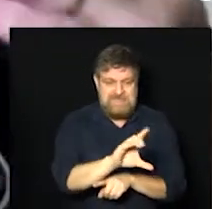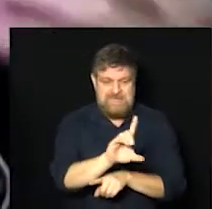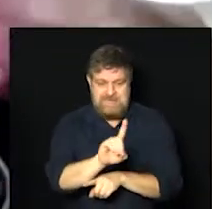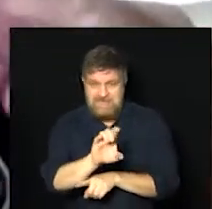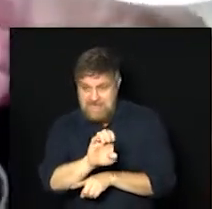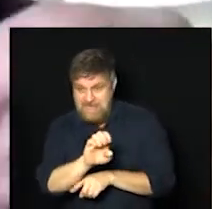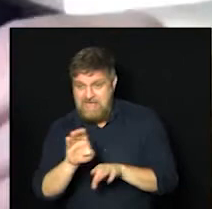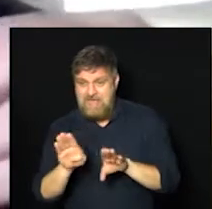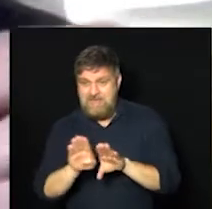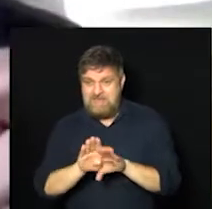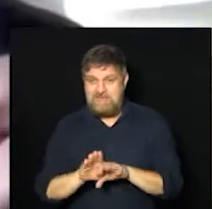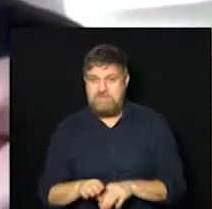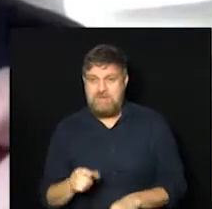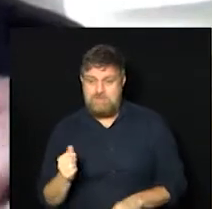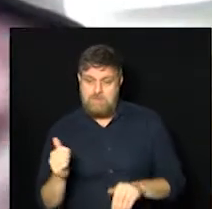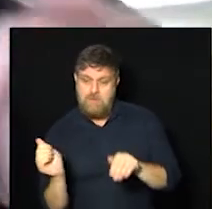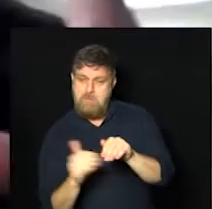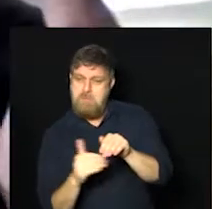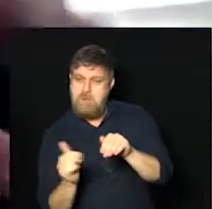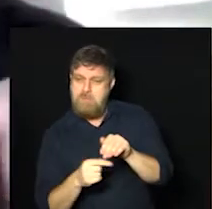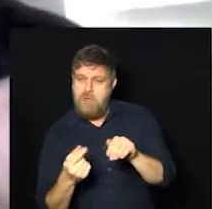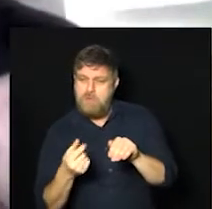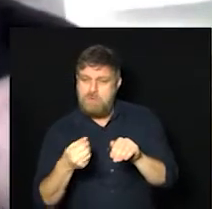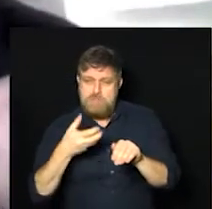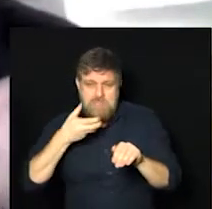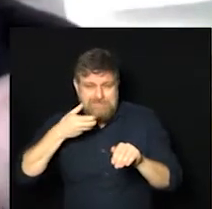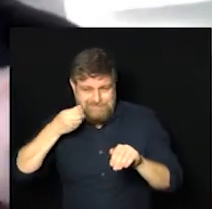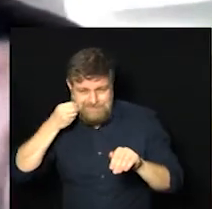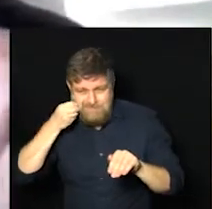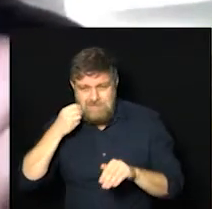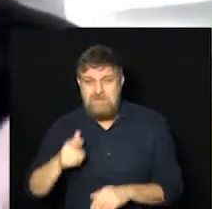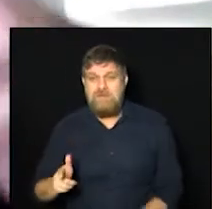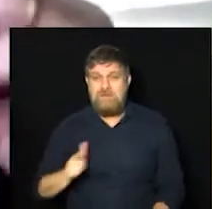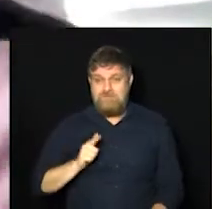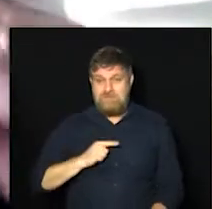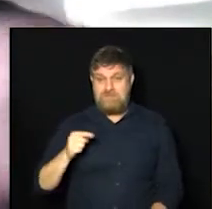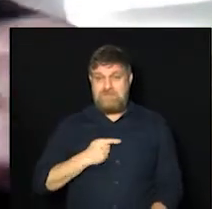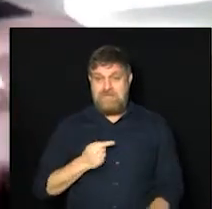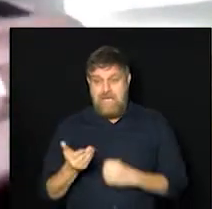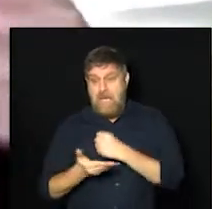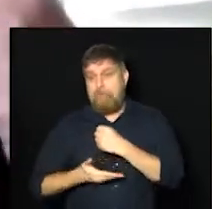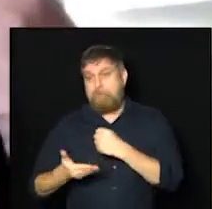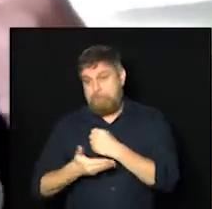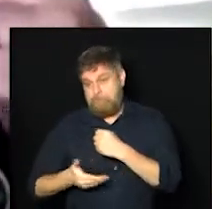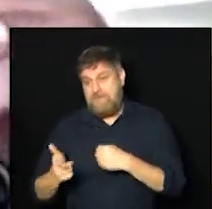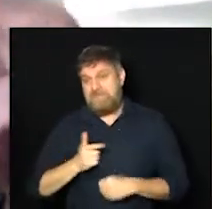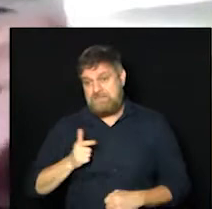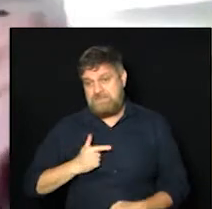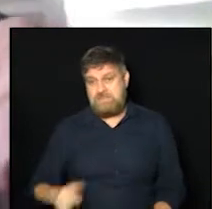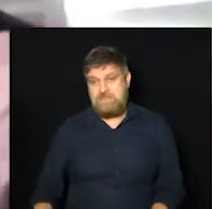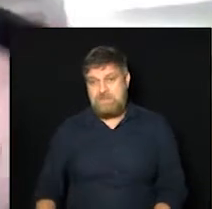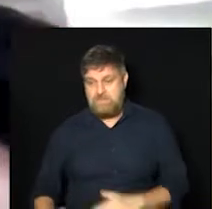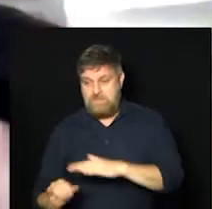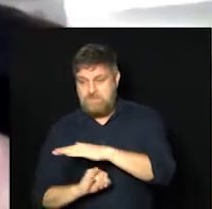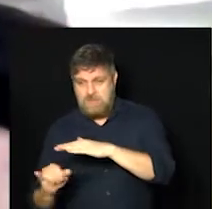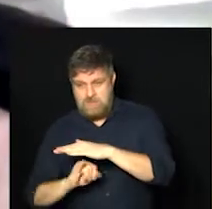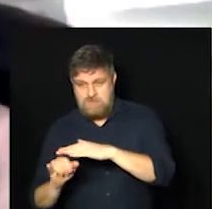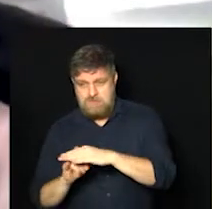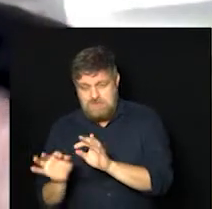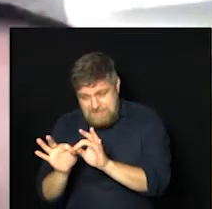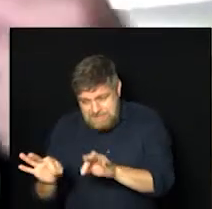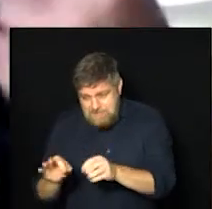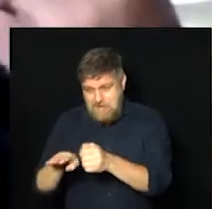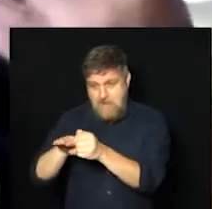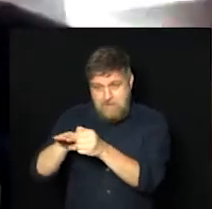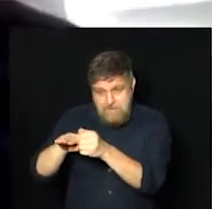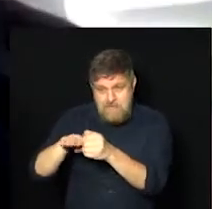o Fundo de Investimento Esportivo de Campinas, o FIEC, que é uma ferramenta fundamental para entidades de médio e pequeno porte.